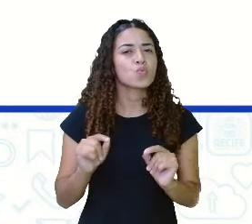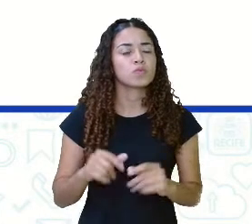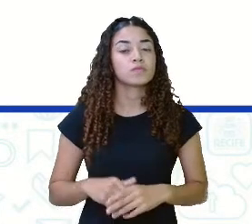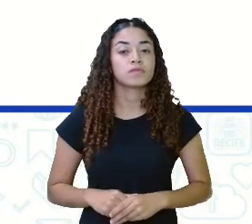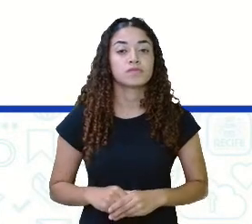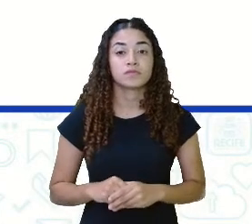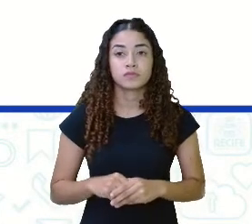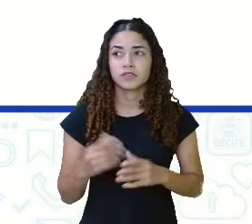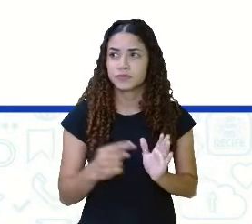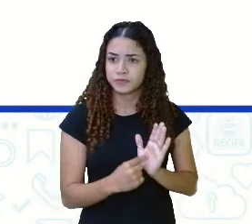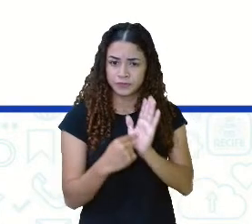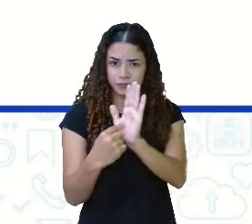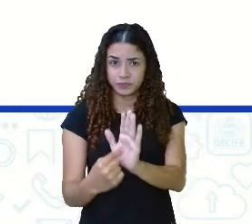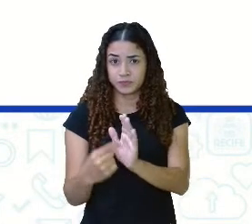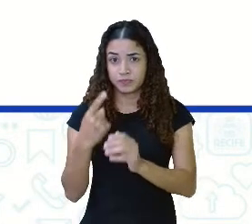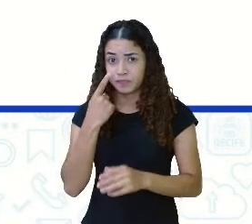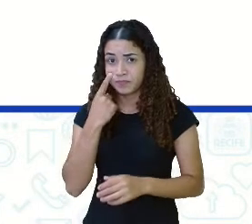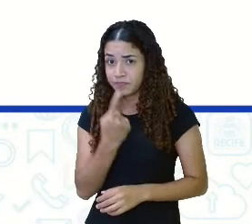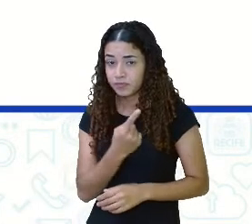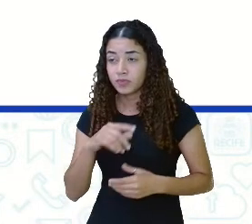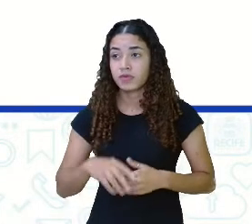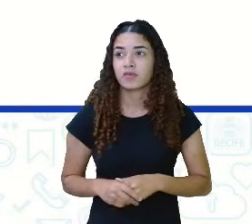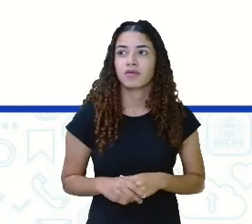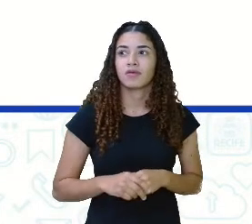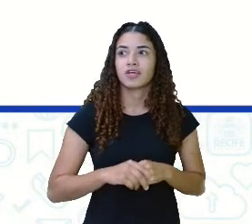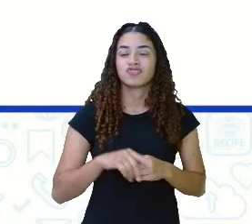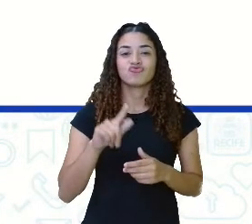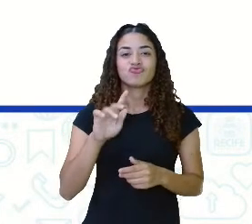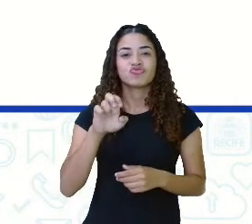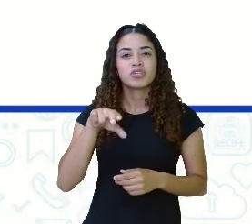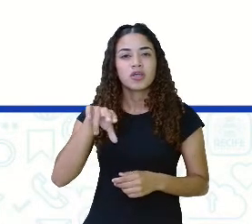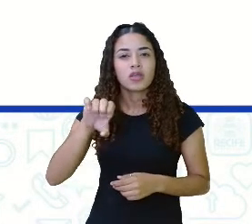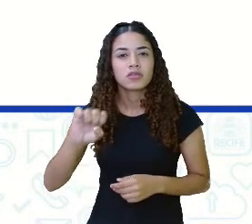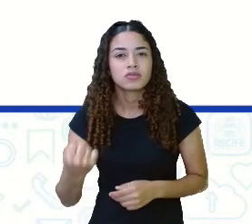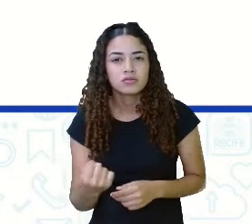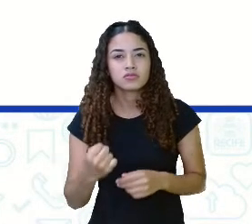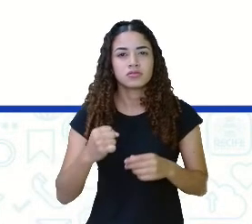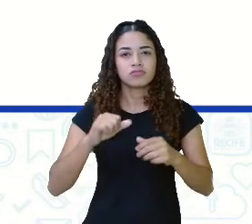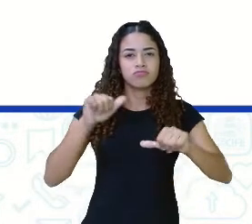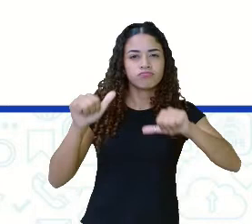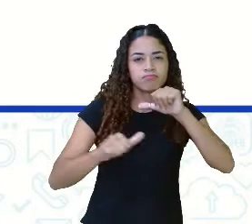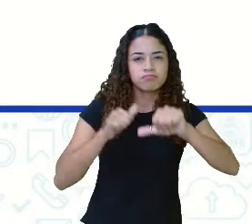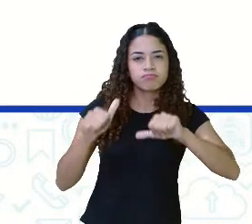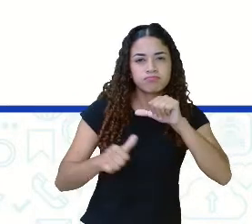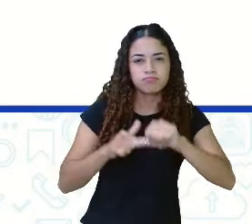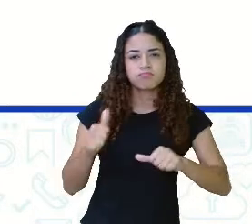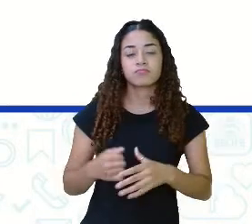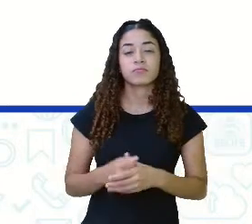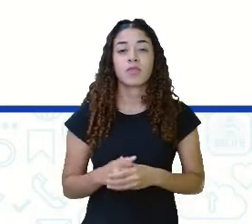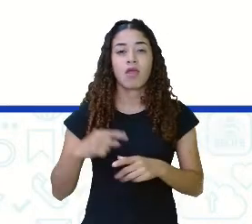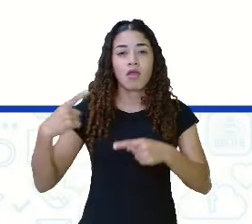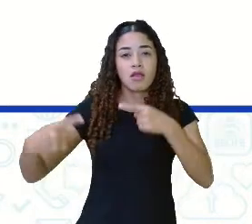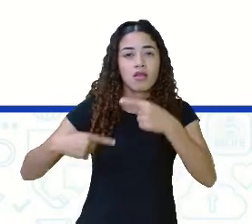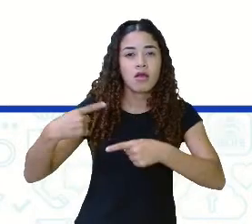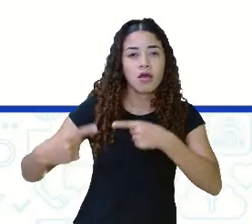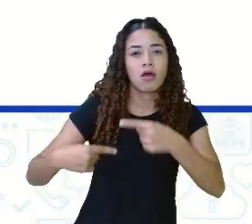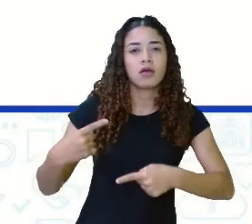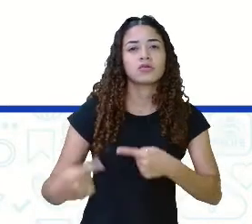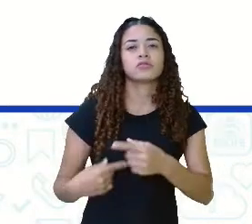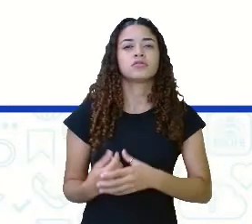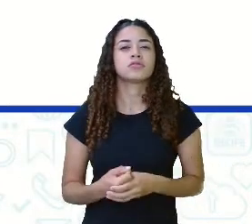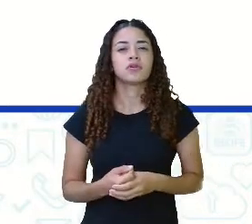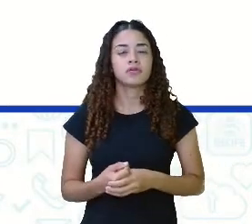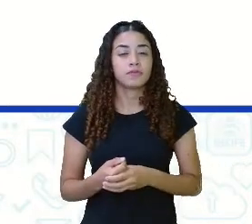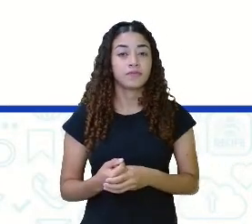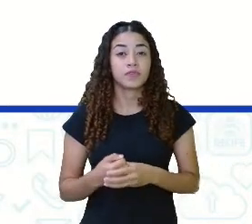gentileza. Olha só, alterações nos genes, distúrbios monogênicos, herança autossômica dominante e